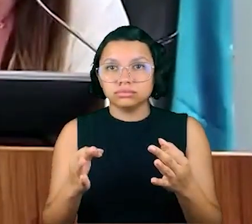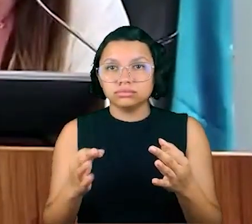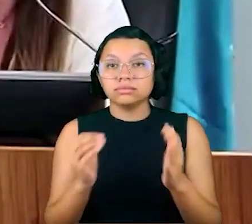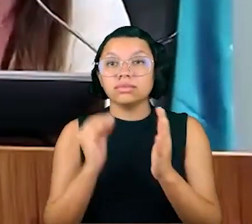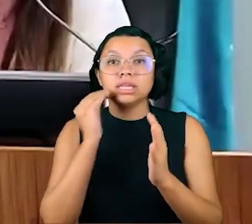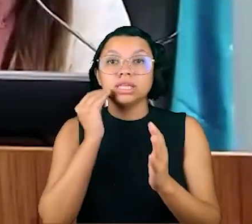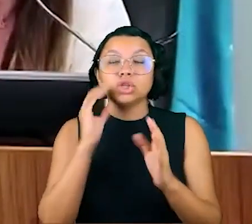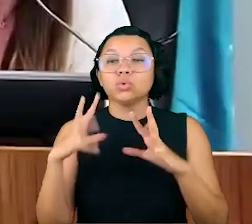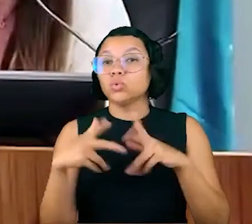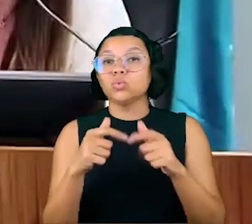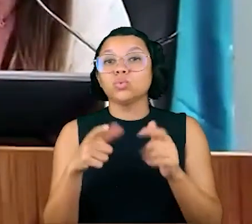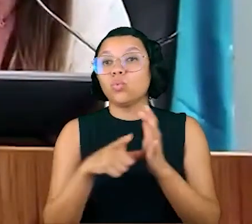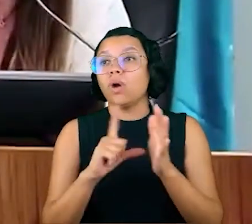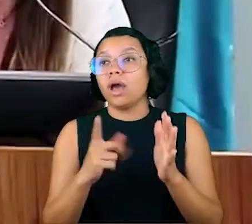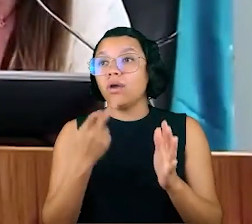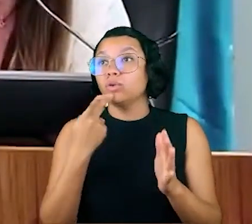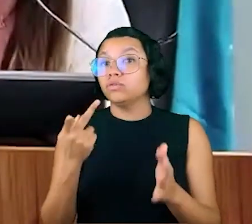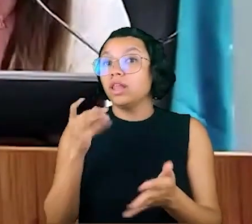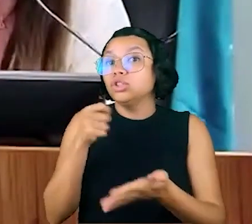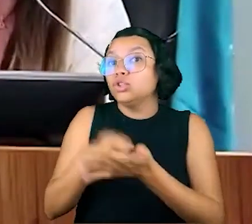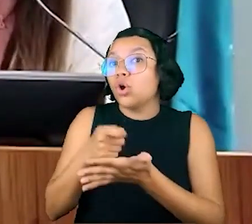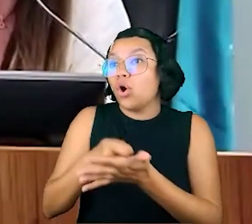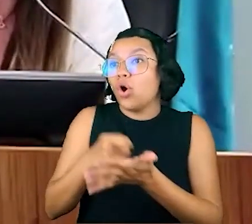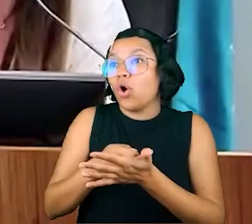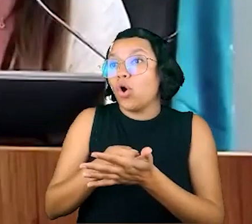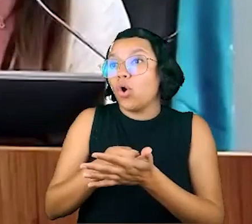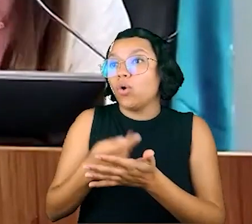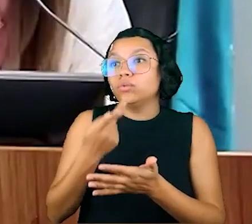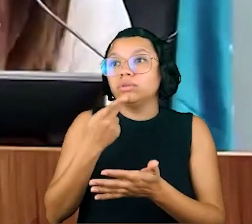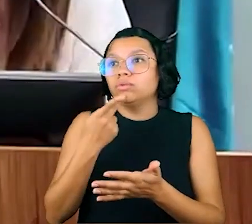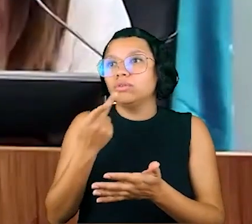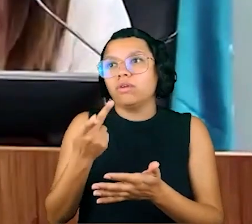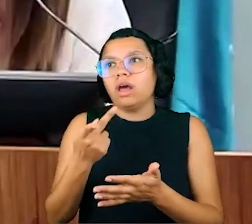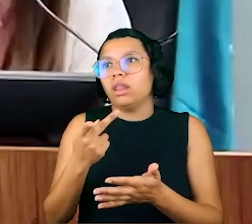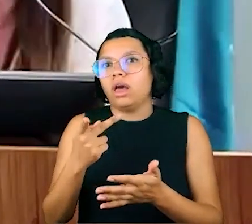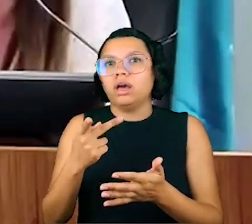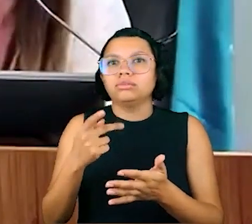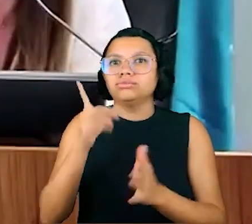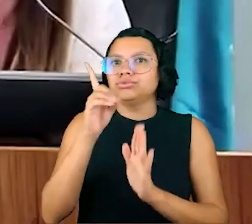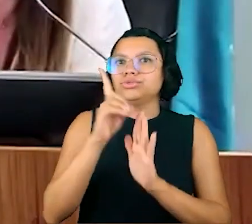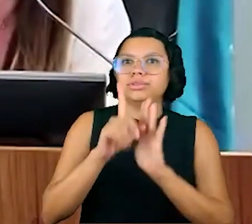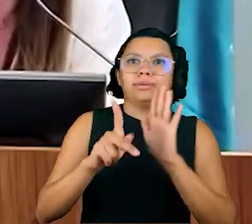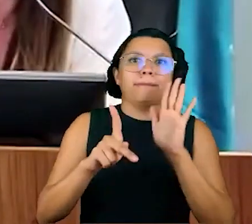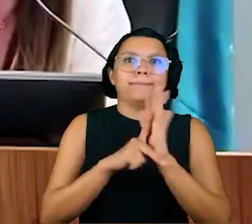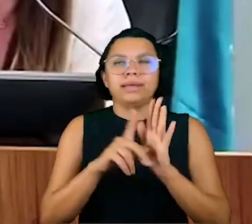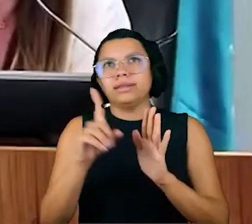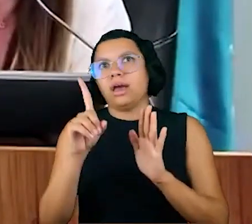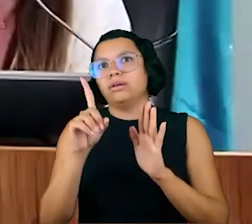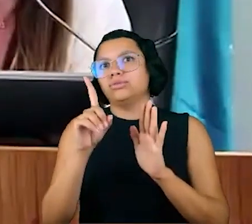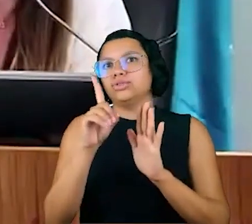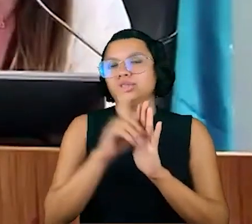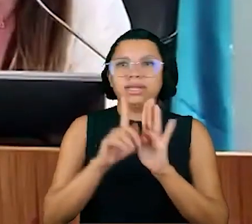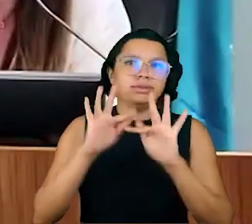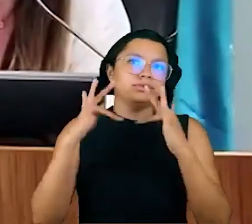de cobrança eu estou falando de cobrança, né, meus caros? Eu estou falando de questão penal, questão de direito de família, nada disso, né? Por favor.